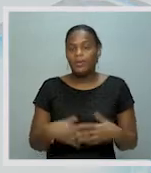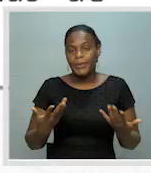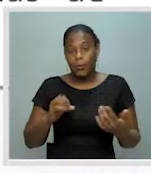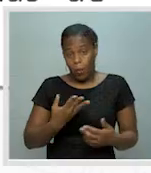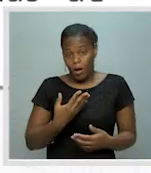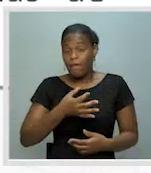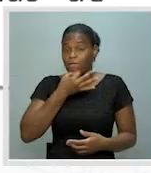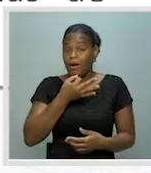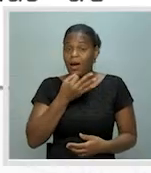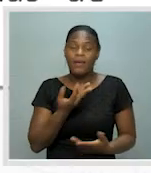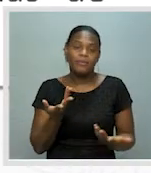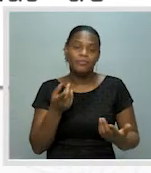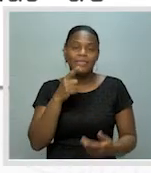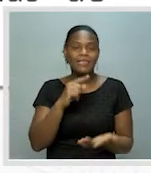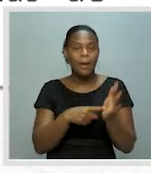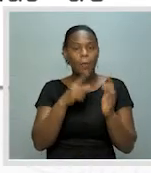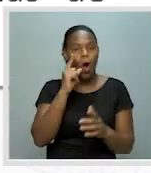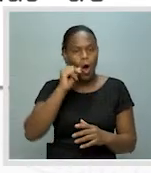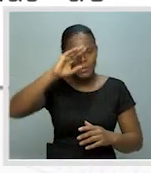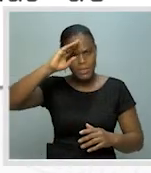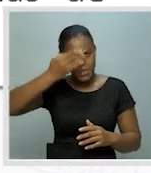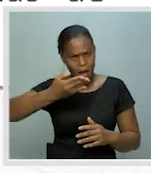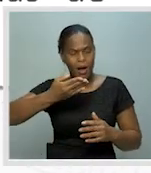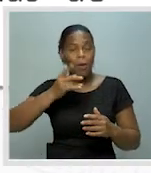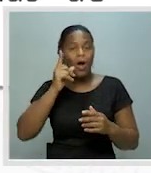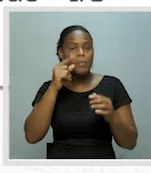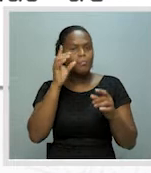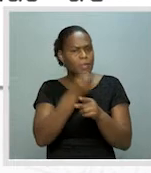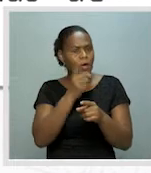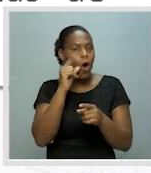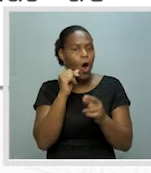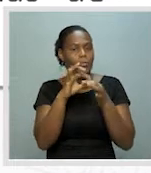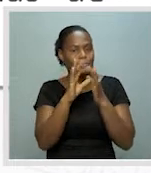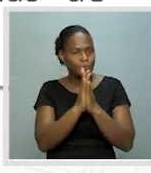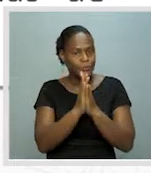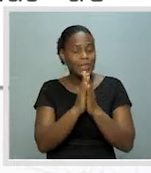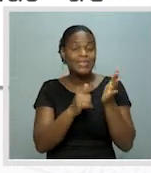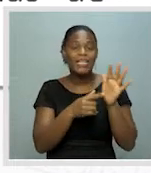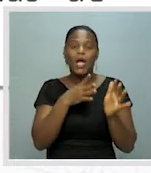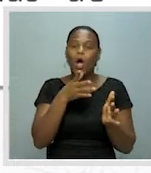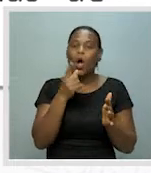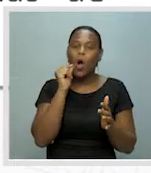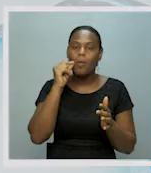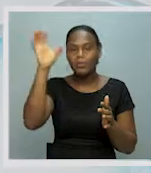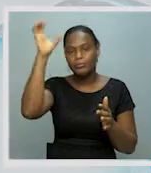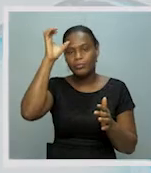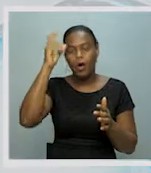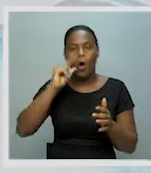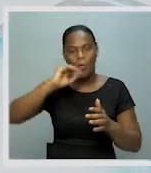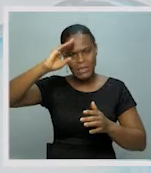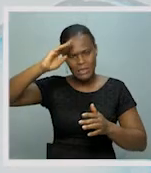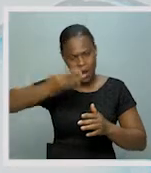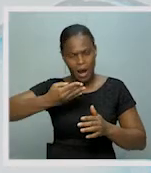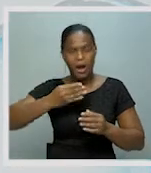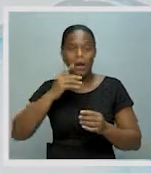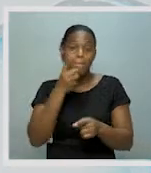E quando se fala de Homo sapiens, que é sinônimo de Homo religioso, é a mesma coisa que dizer o homem inteligente, o homem sábio é,